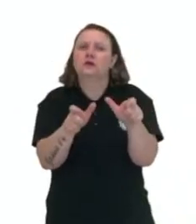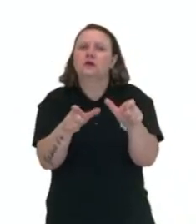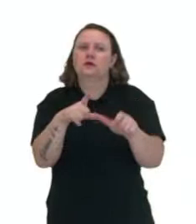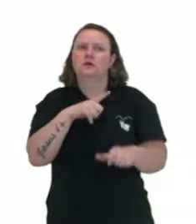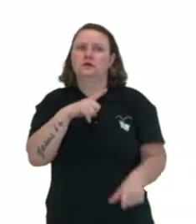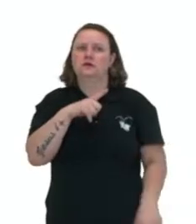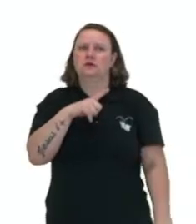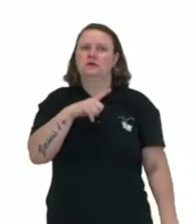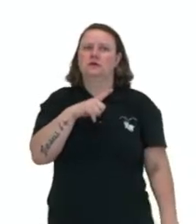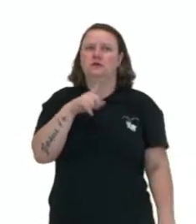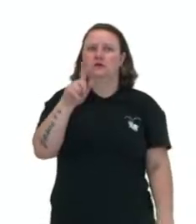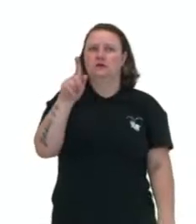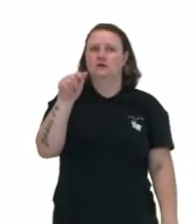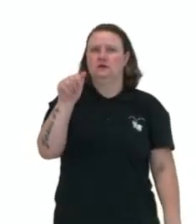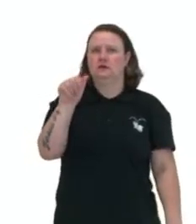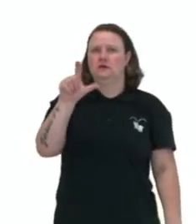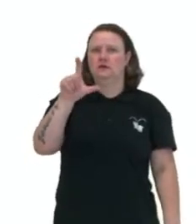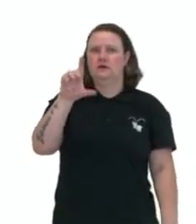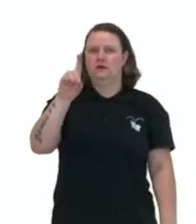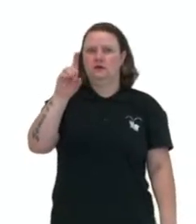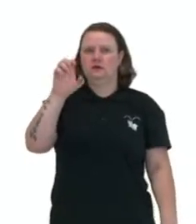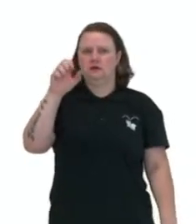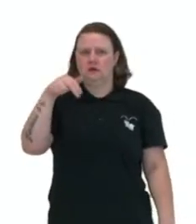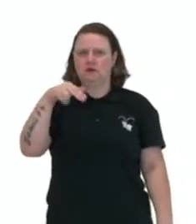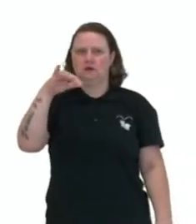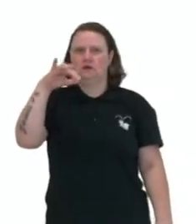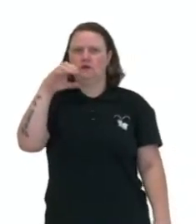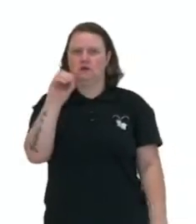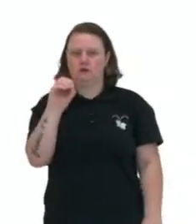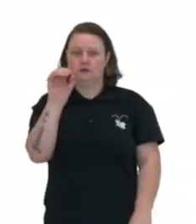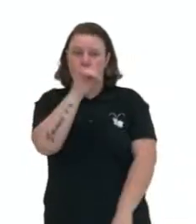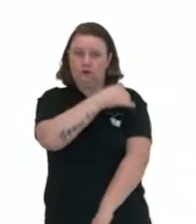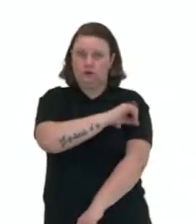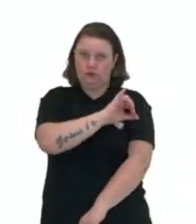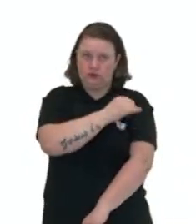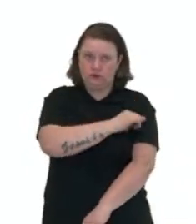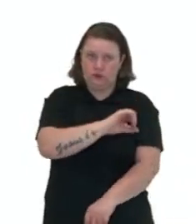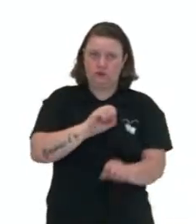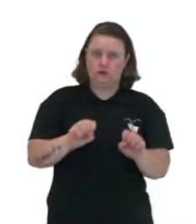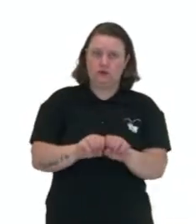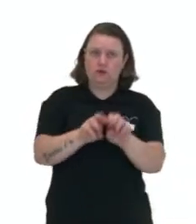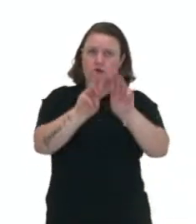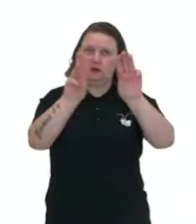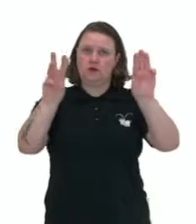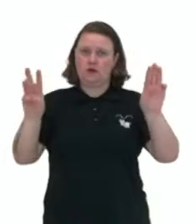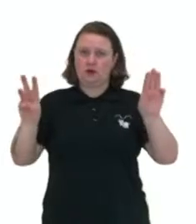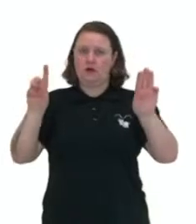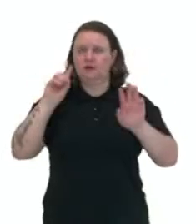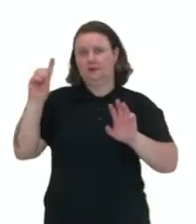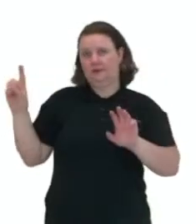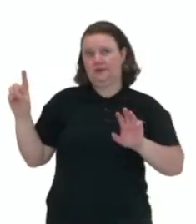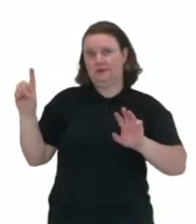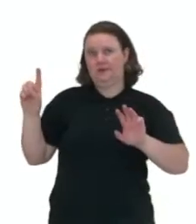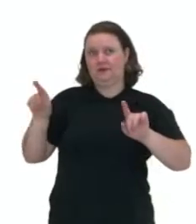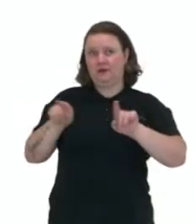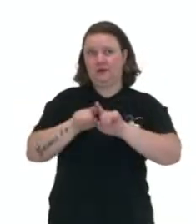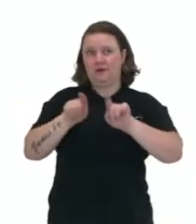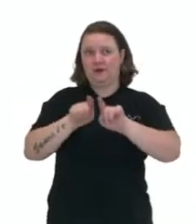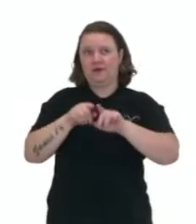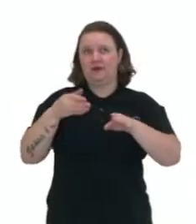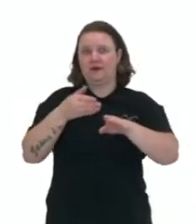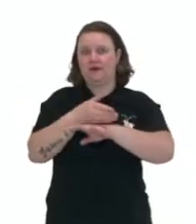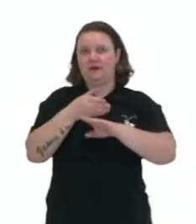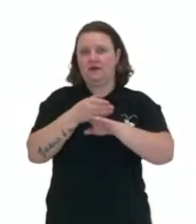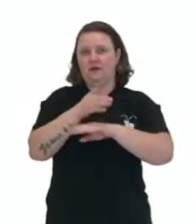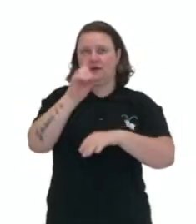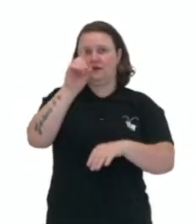autor Gaudêncio Frigoto, do Rio de Janeiro, do site Brasil de Fato, foi acessado dia 17